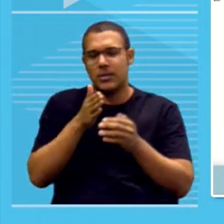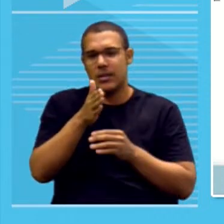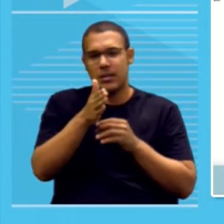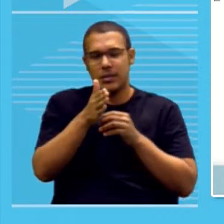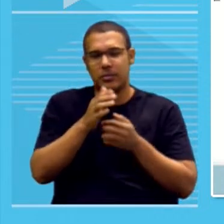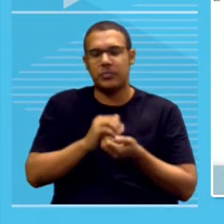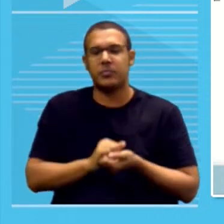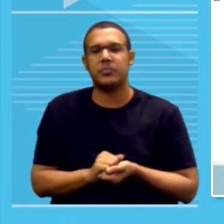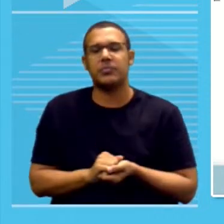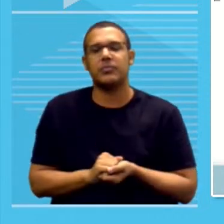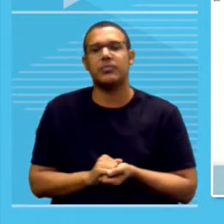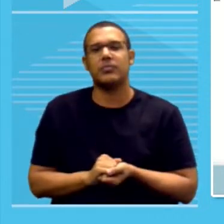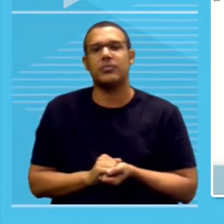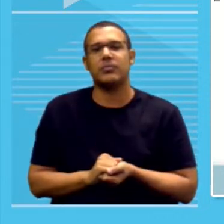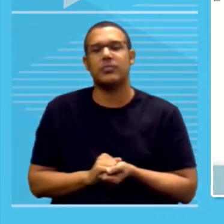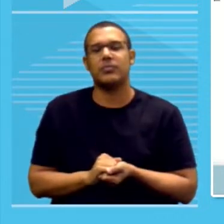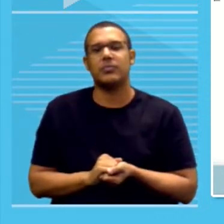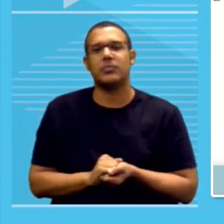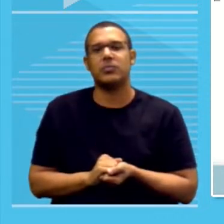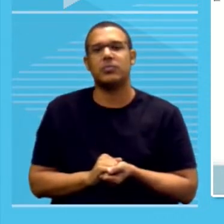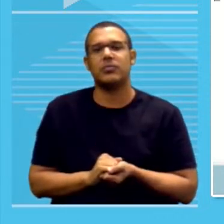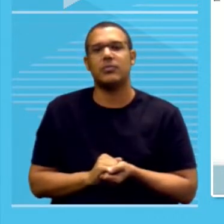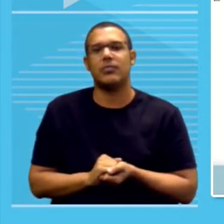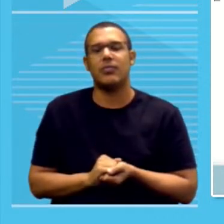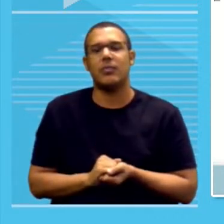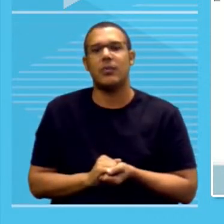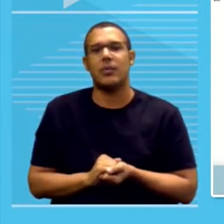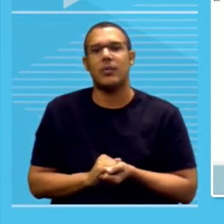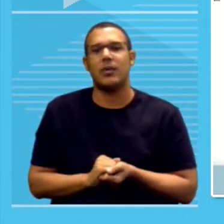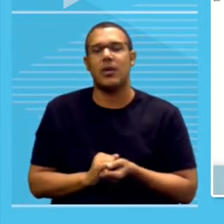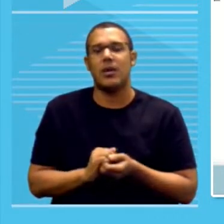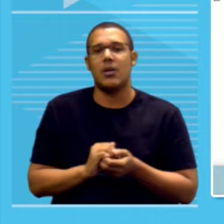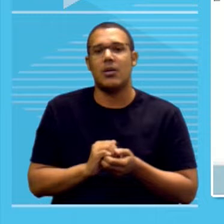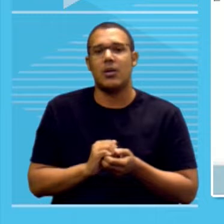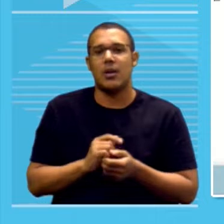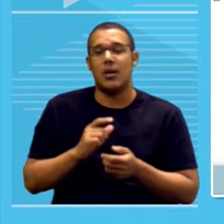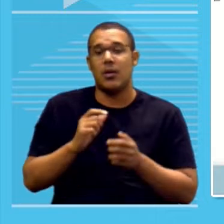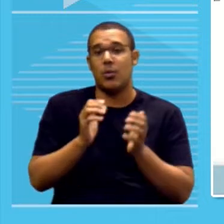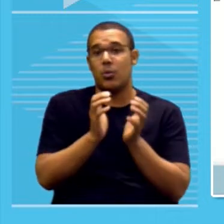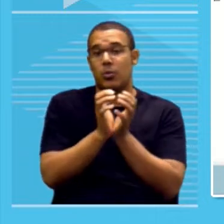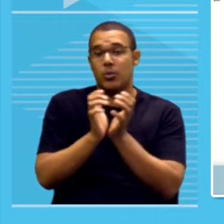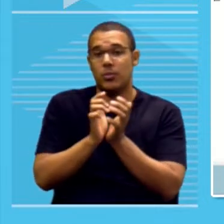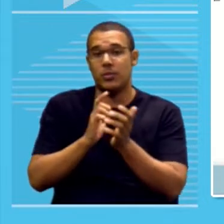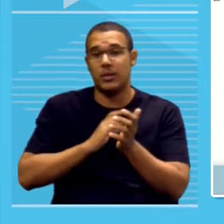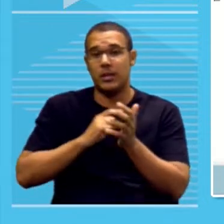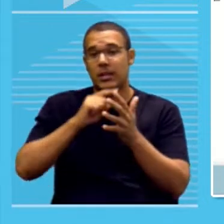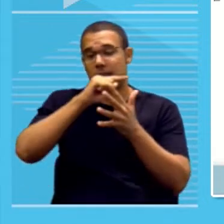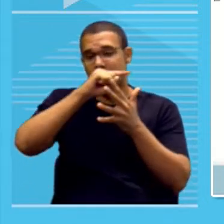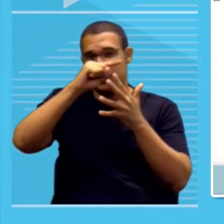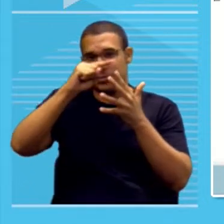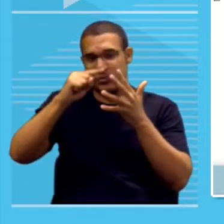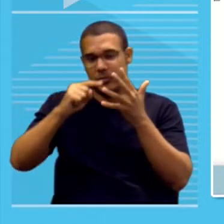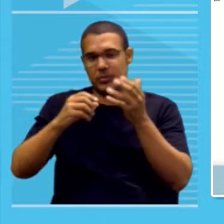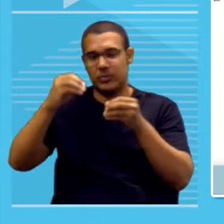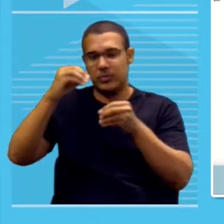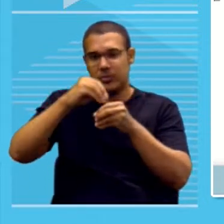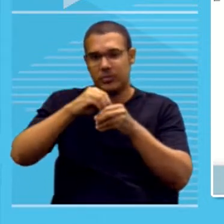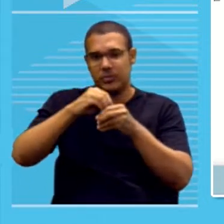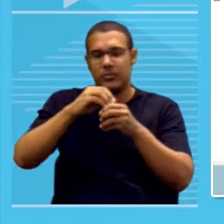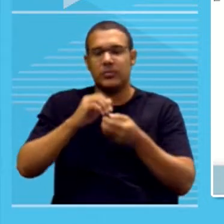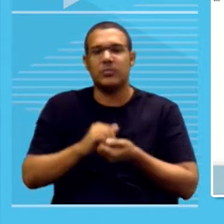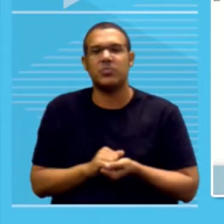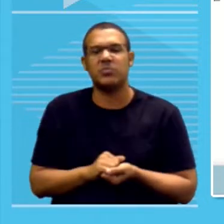basicamente é um conjunto em um só professor é um conjunto que contém todos esses elementos professor